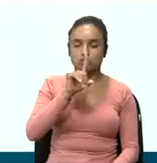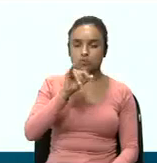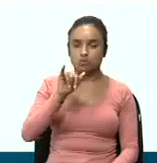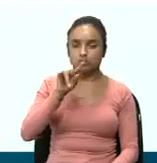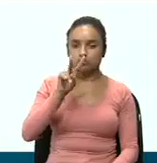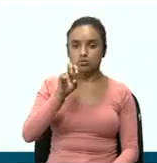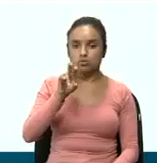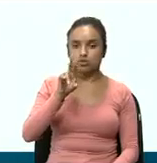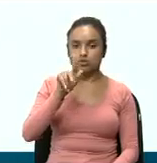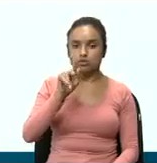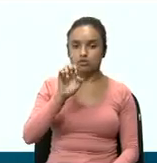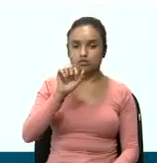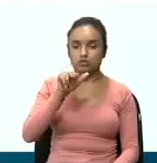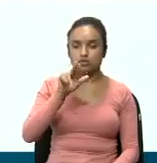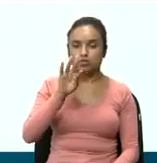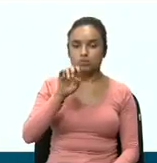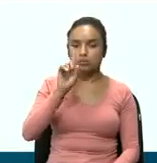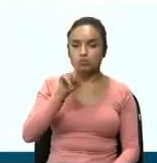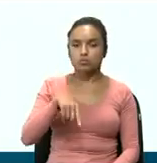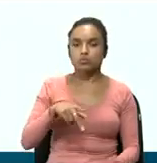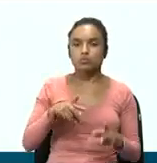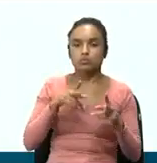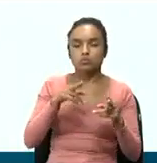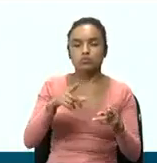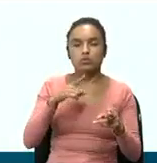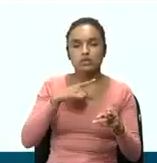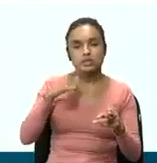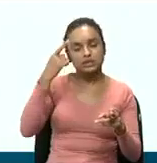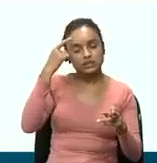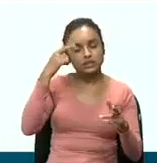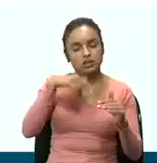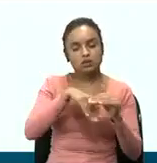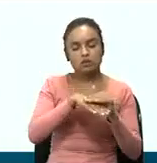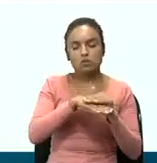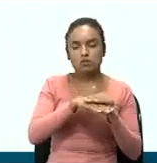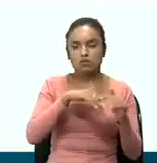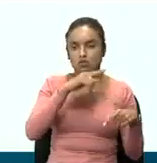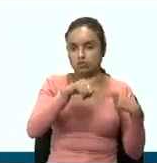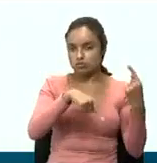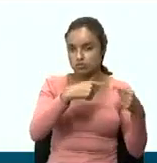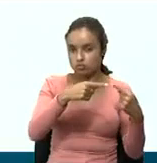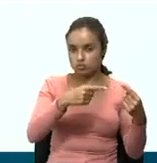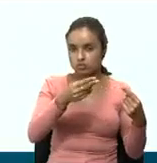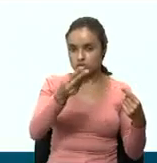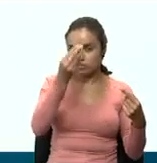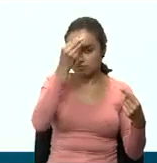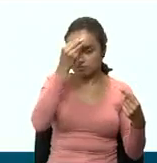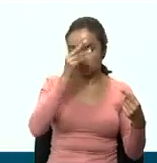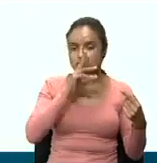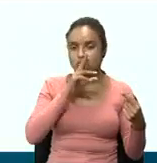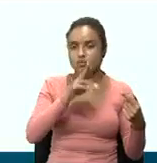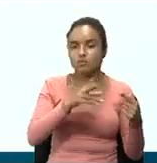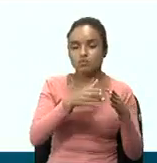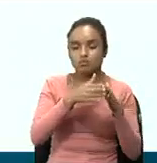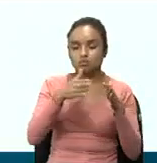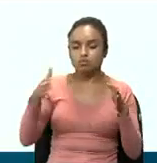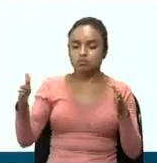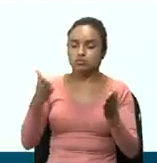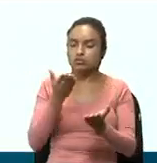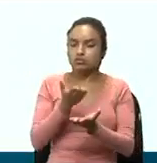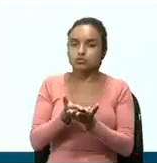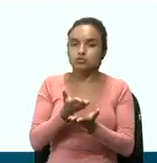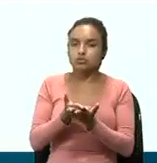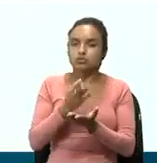divergente, ok? E guarde esse resultado, que ao longo das aulas, nós vamos sempre recorrer a